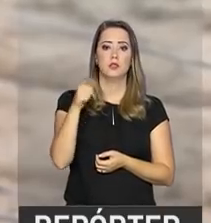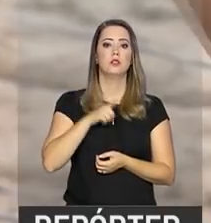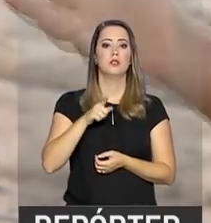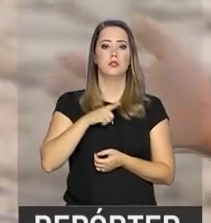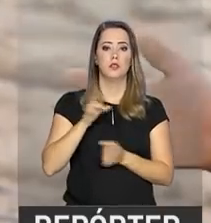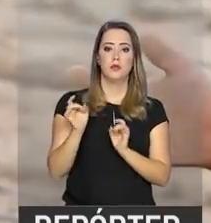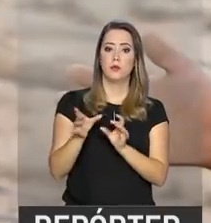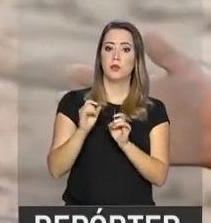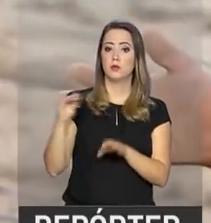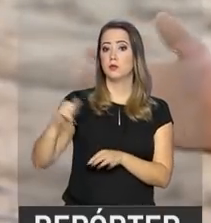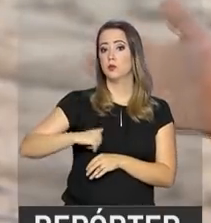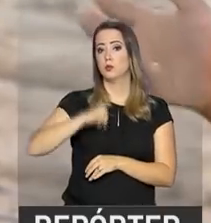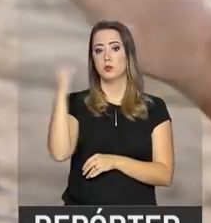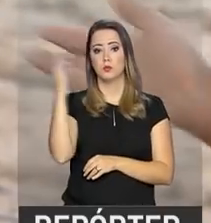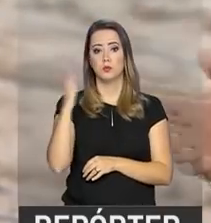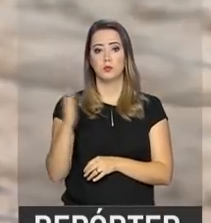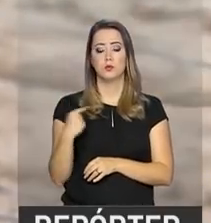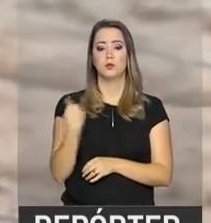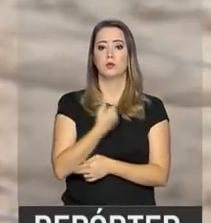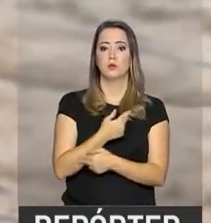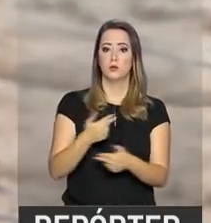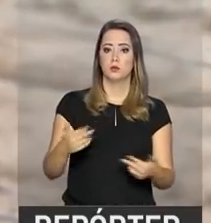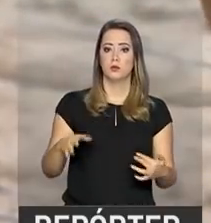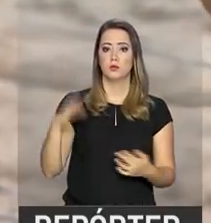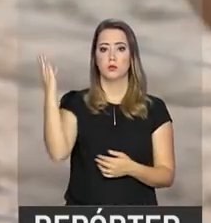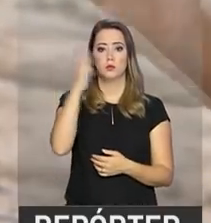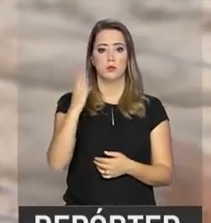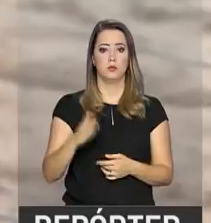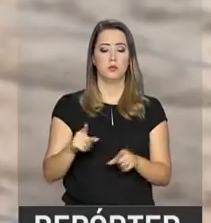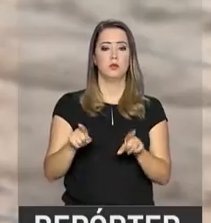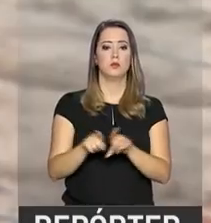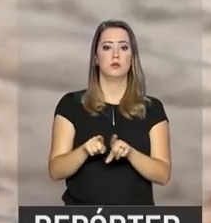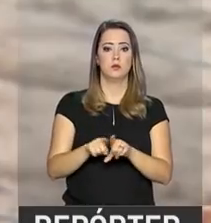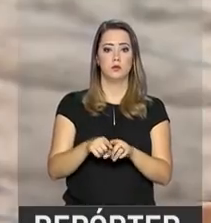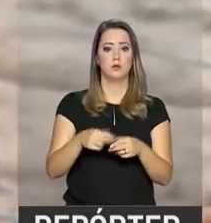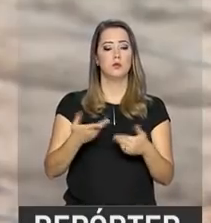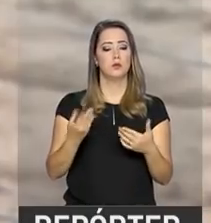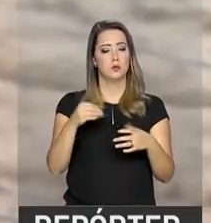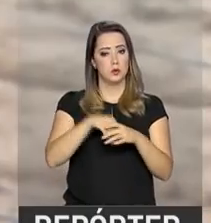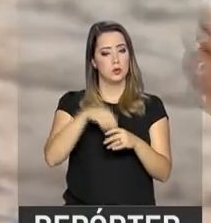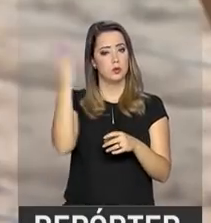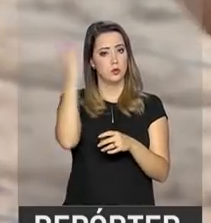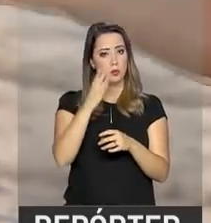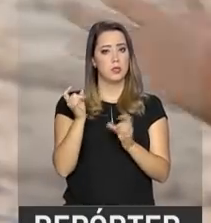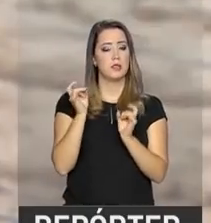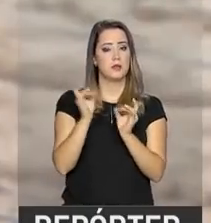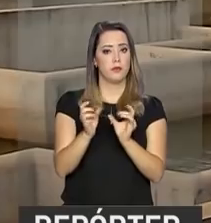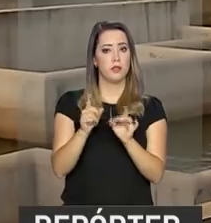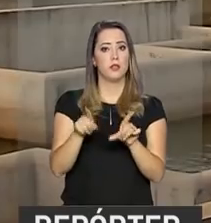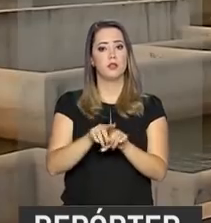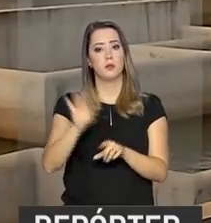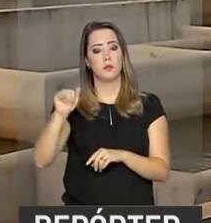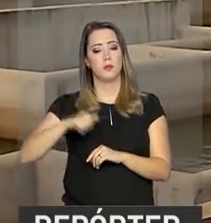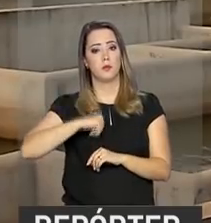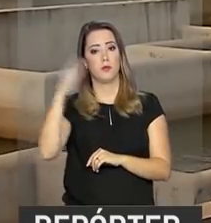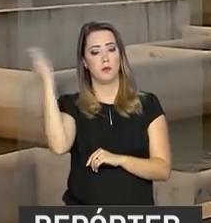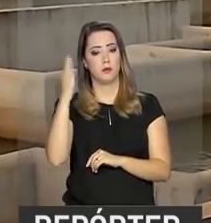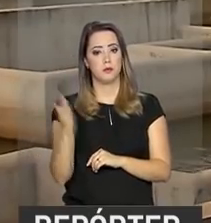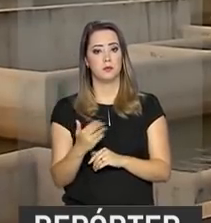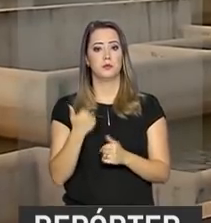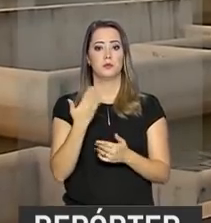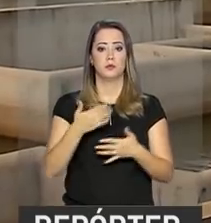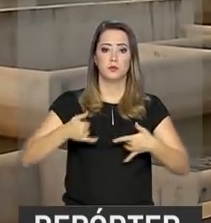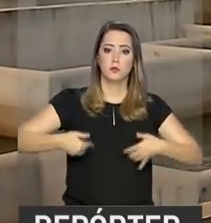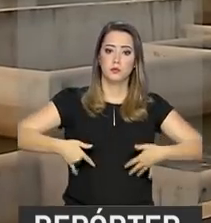importando a mercadoria o nosso produto para o brasil o consumo interno no brasil e exportação o projeto de irrigação